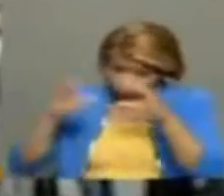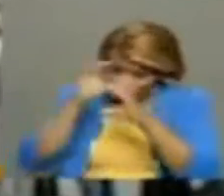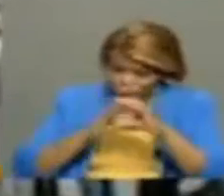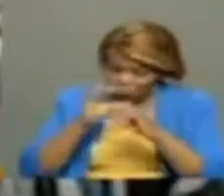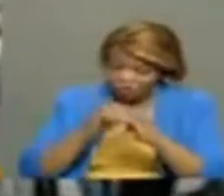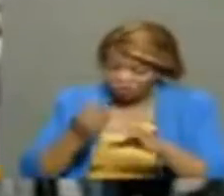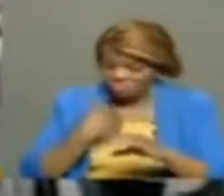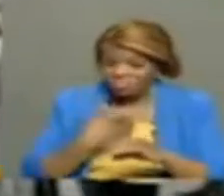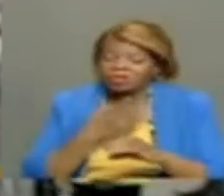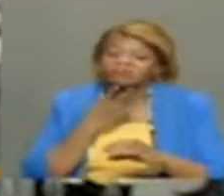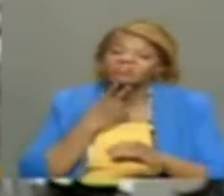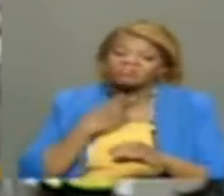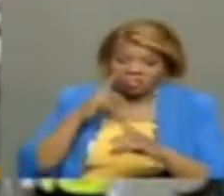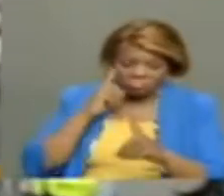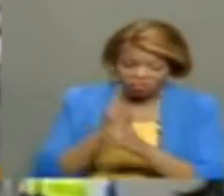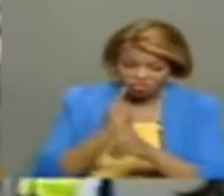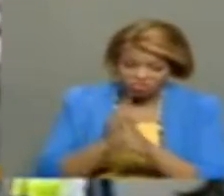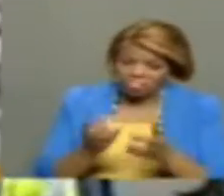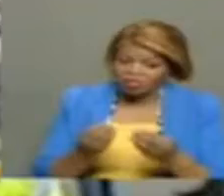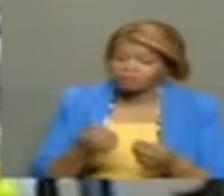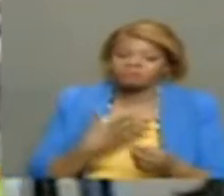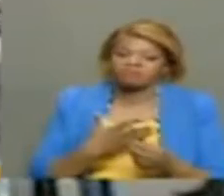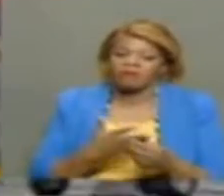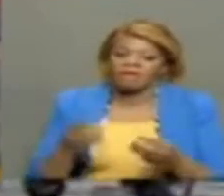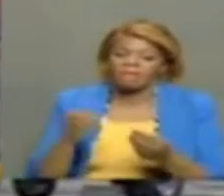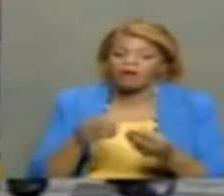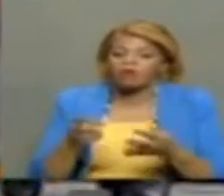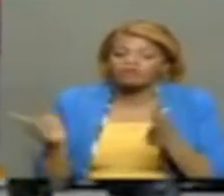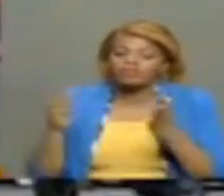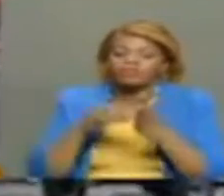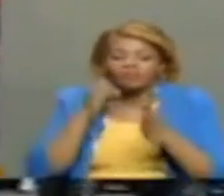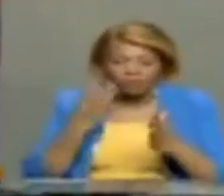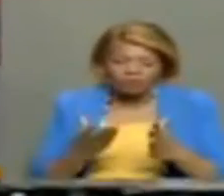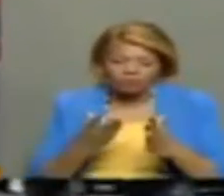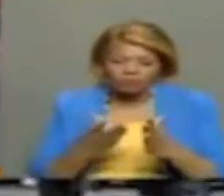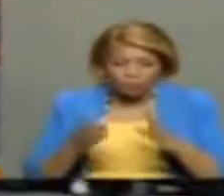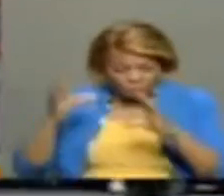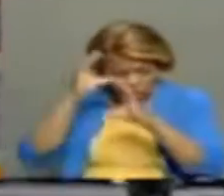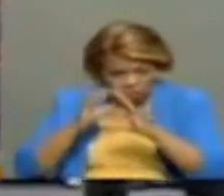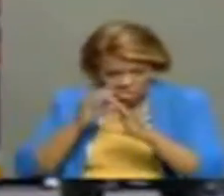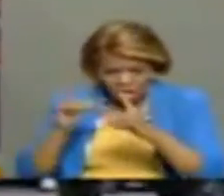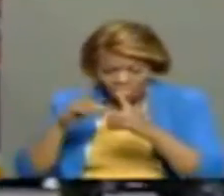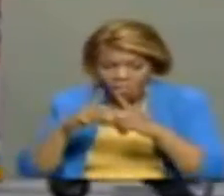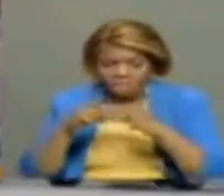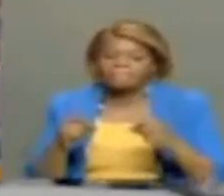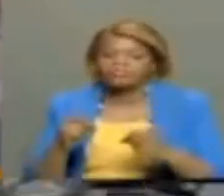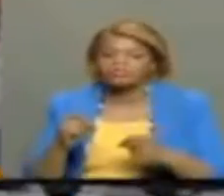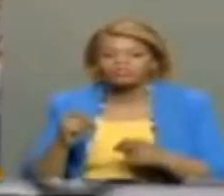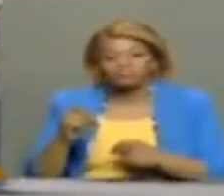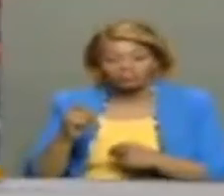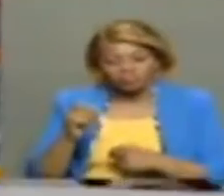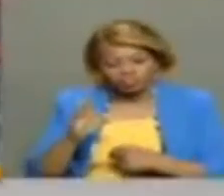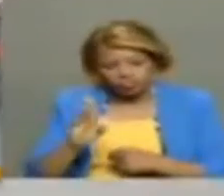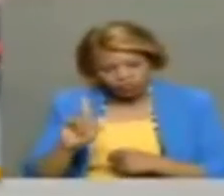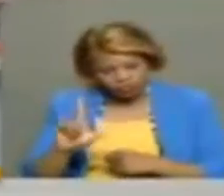pelo menos até julho fazerem esta cobertura. Nós vamos continuar a trabalhar, também como Estado angolano